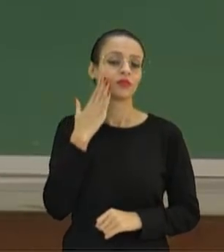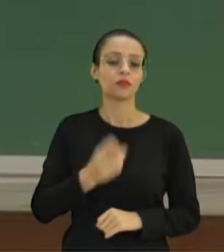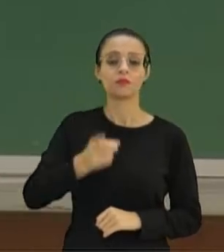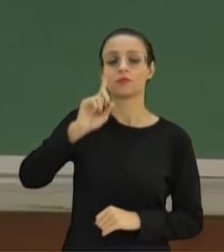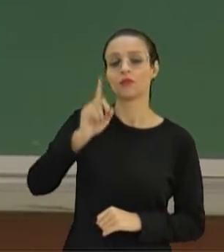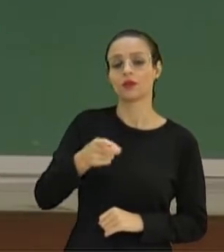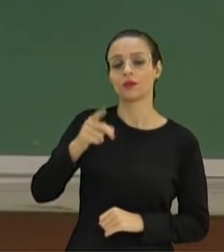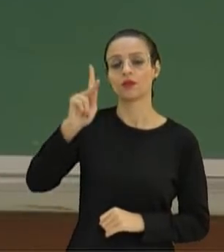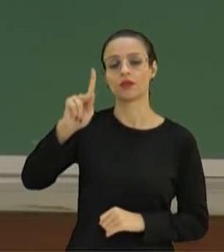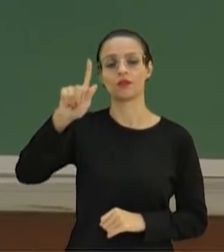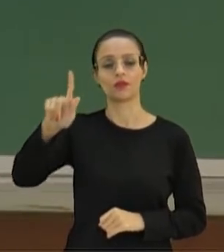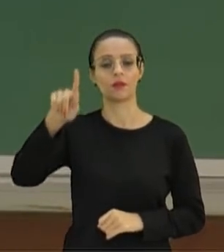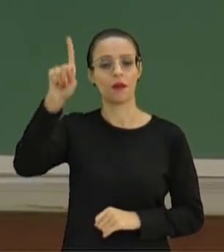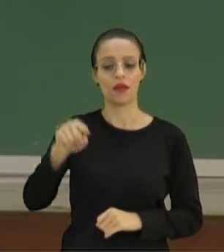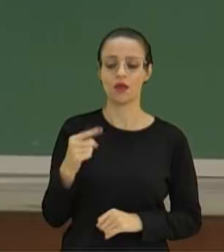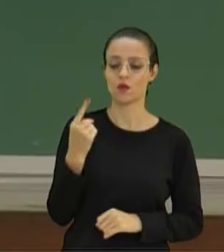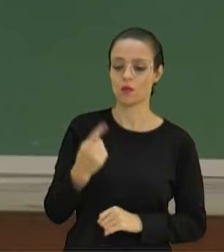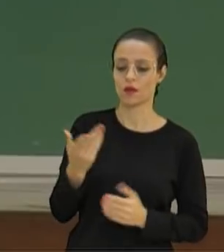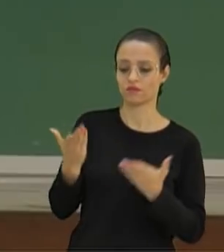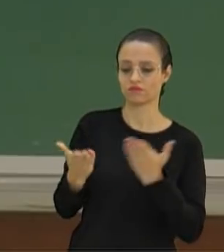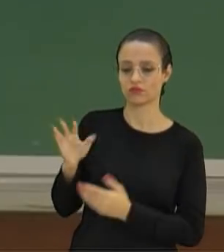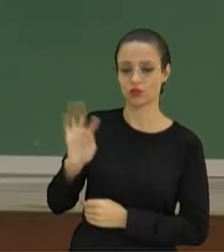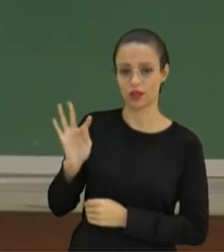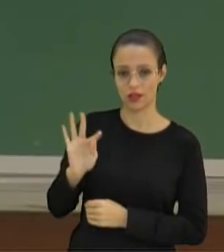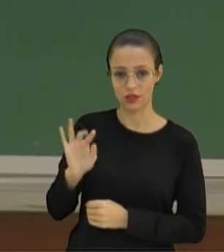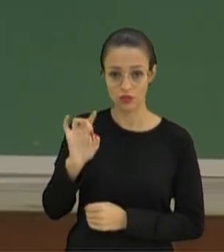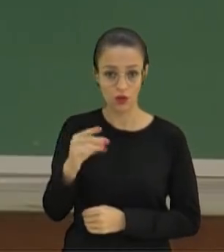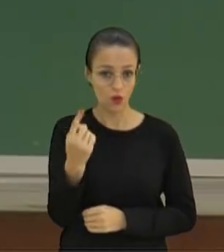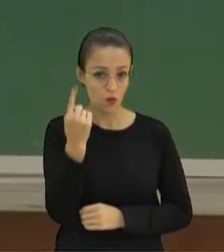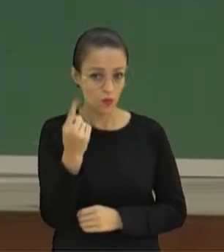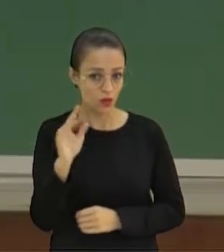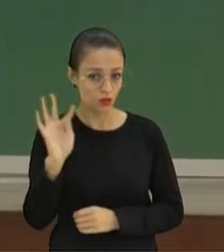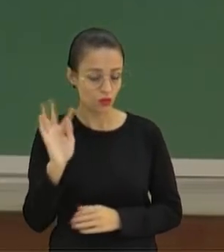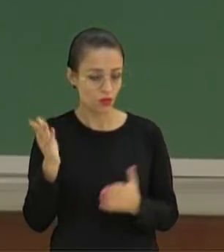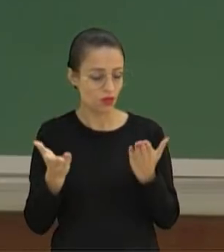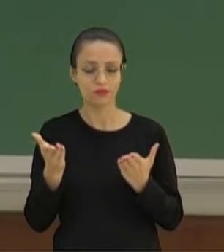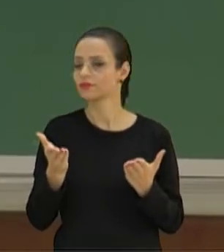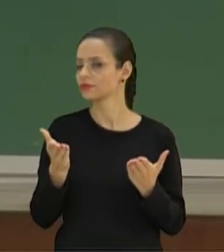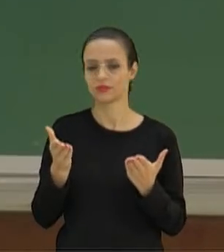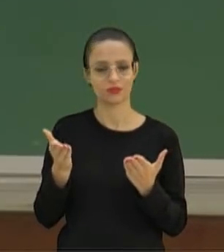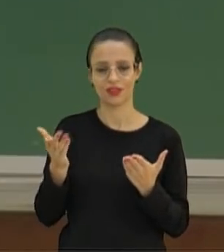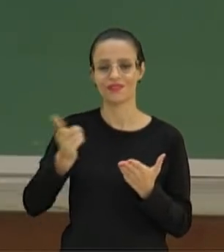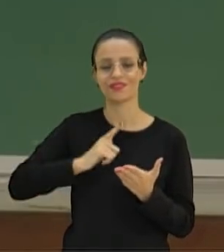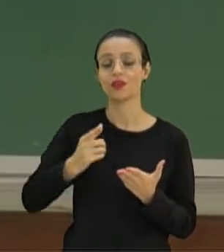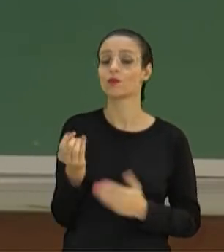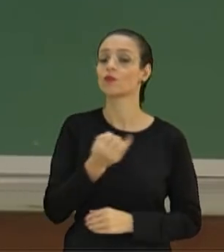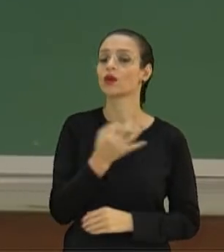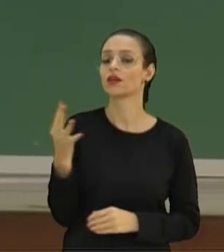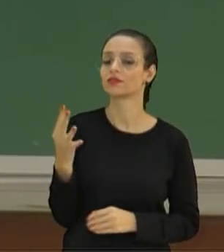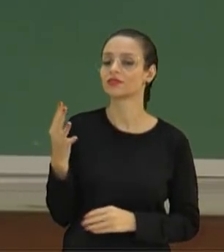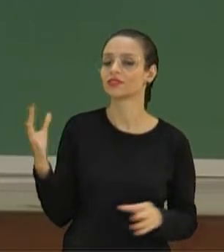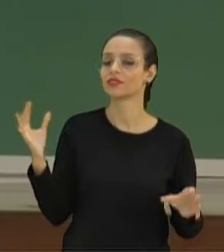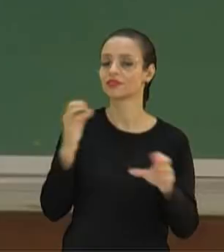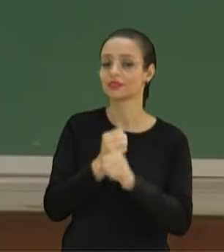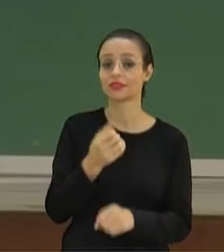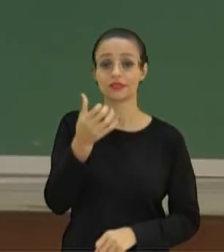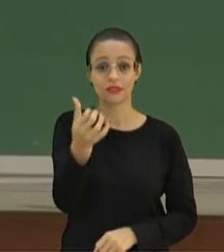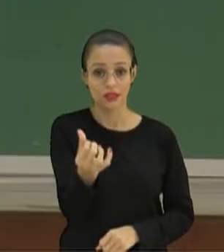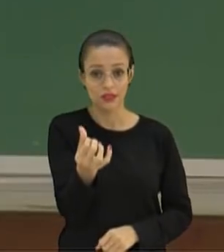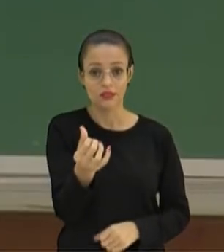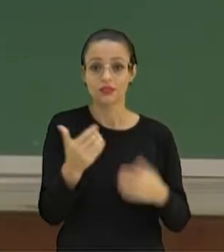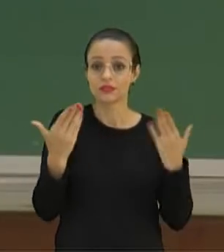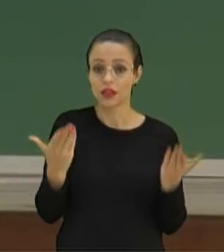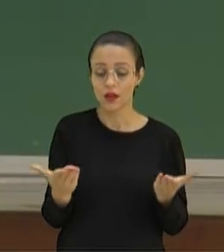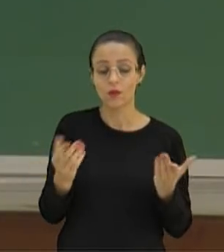1000 quilogramas dá 1 tonelada. Mas eu tenho só 1 tonelada no caminhão? Não, nós temos quantas ali? 6. Então, eu